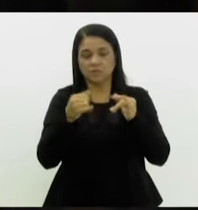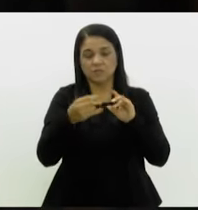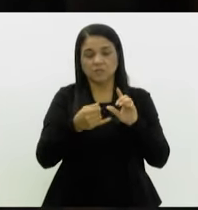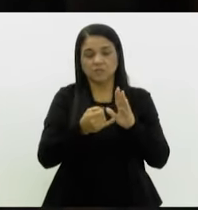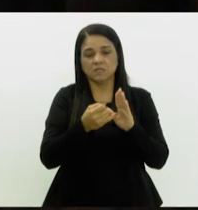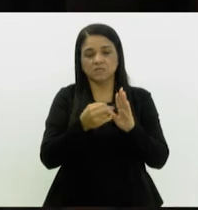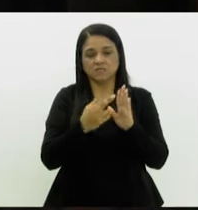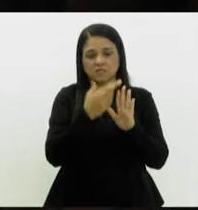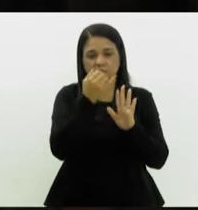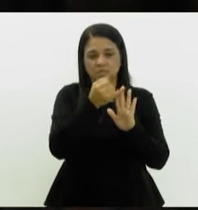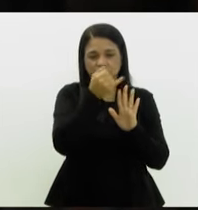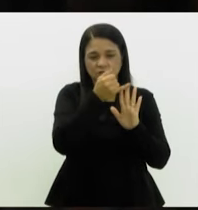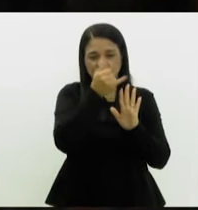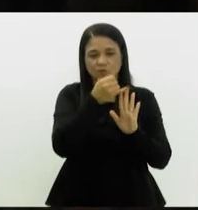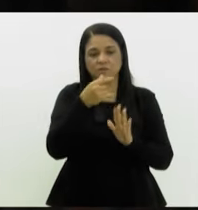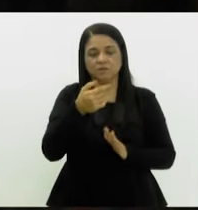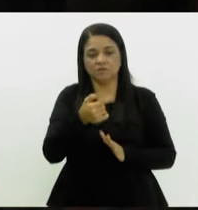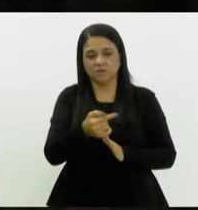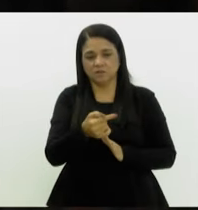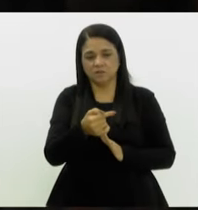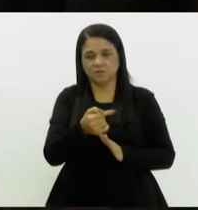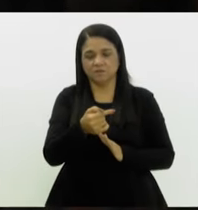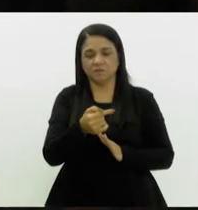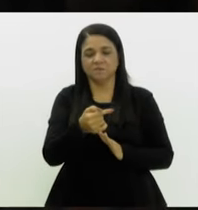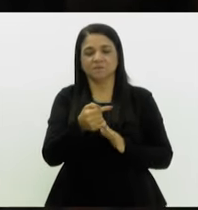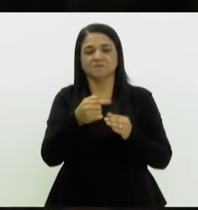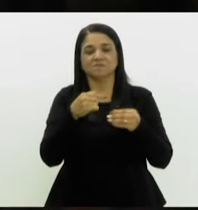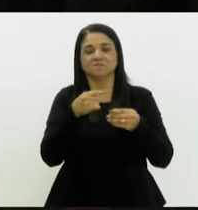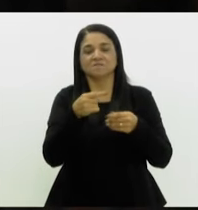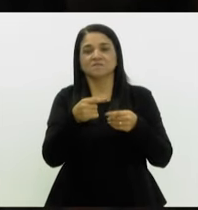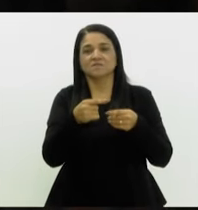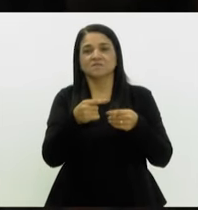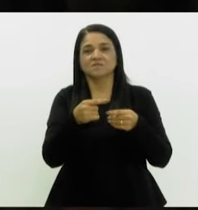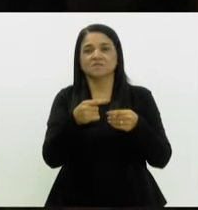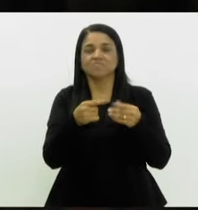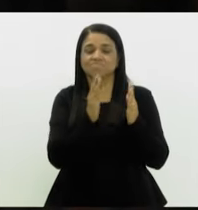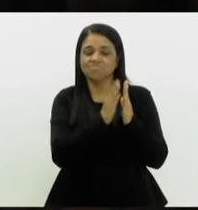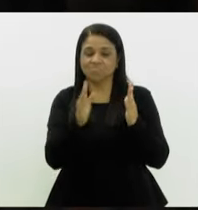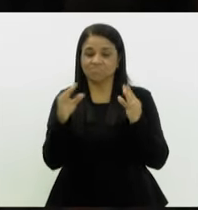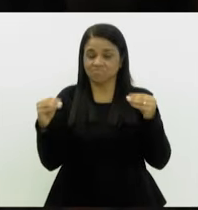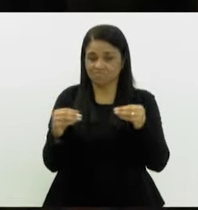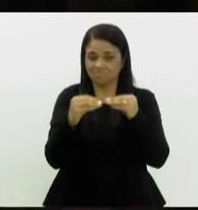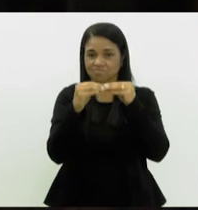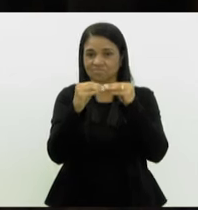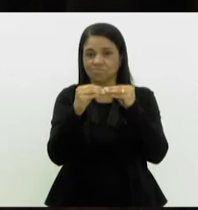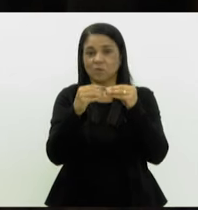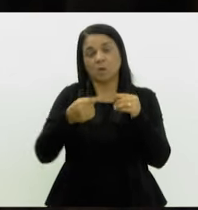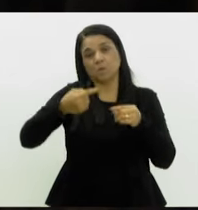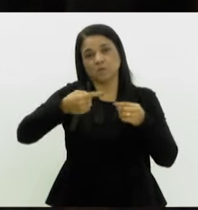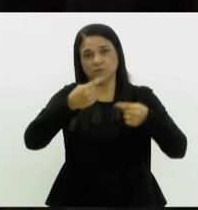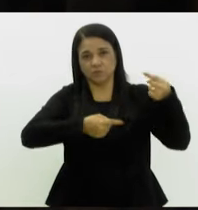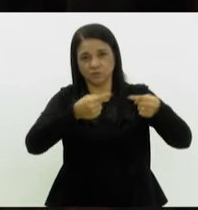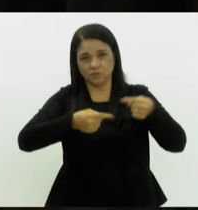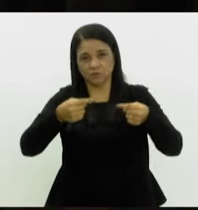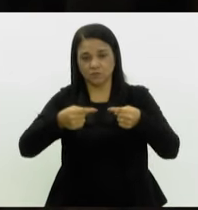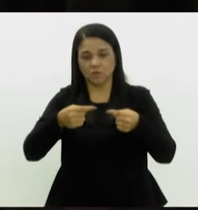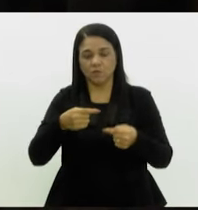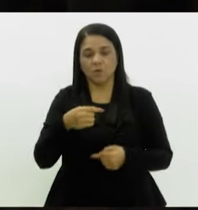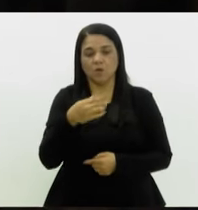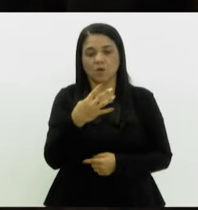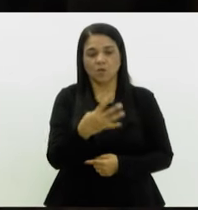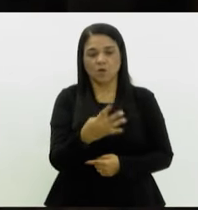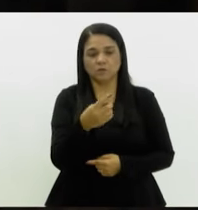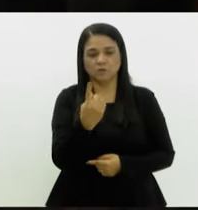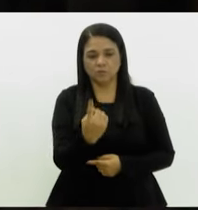1º do artigo 47 do Regimento Interno, em tramitação ordinária, em primeira discussão, o projeto de lei número 4106